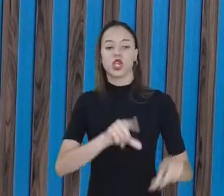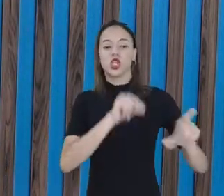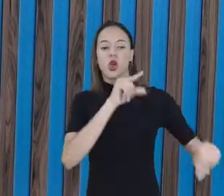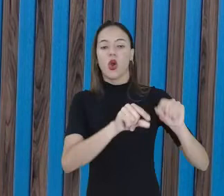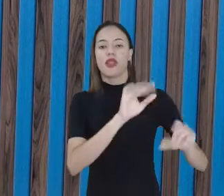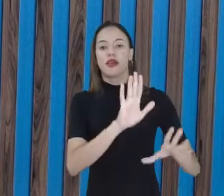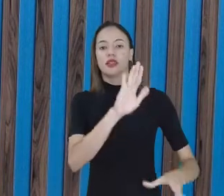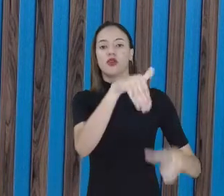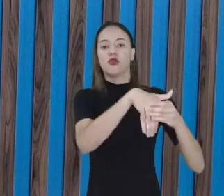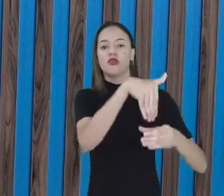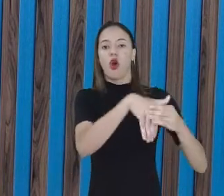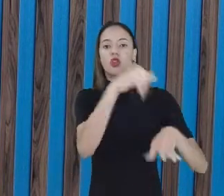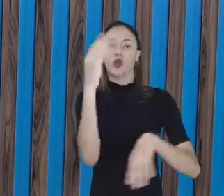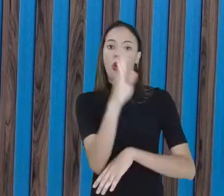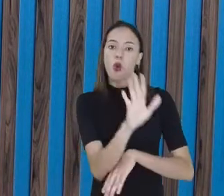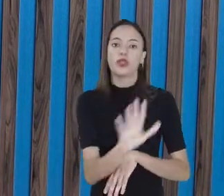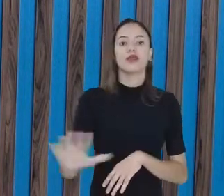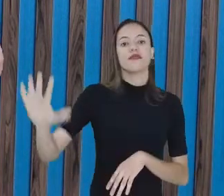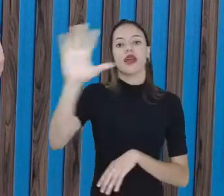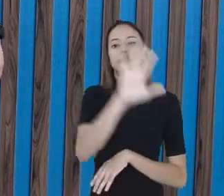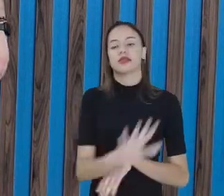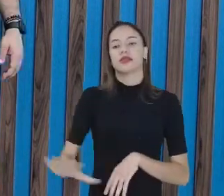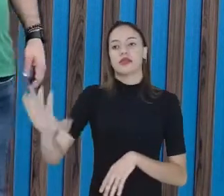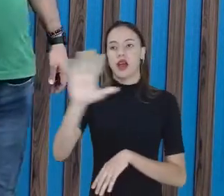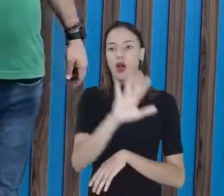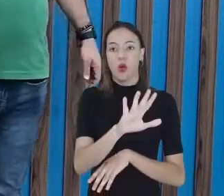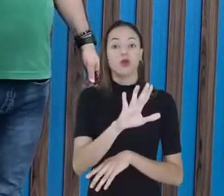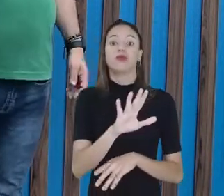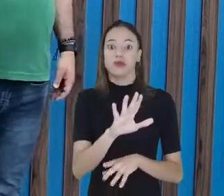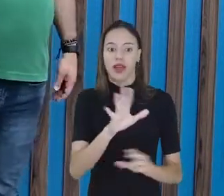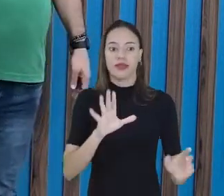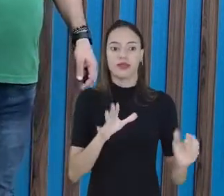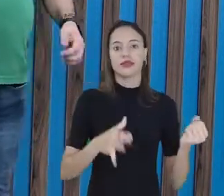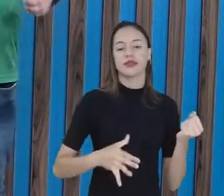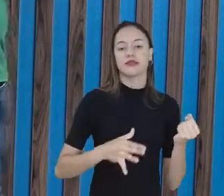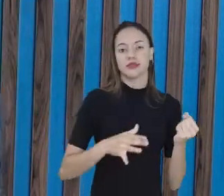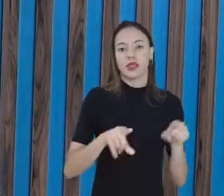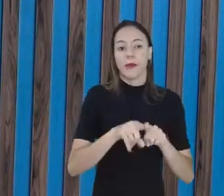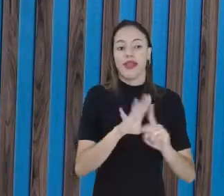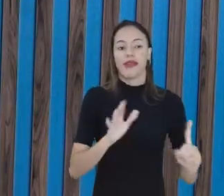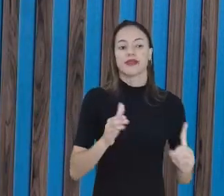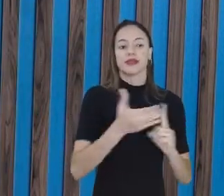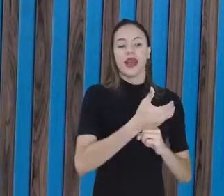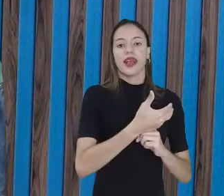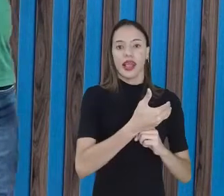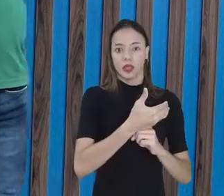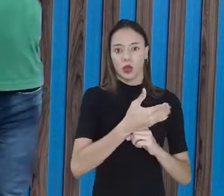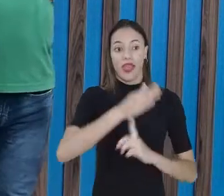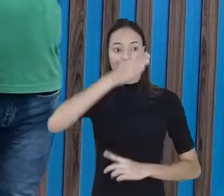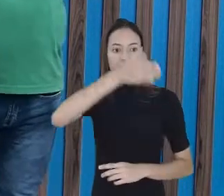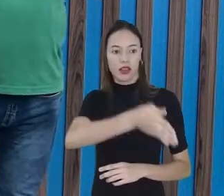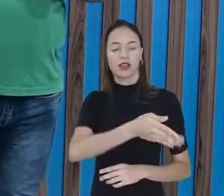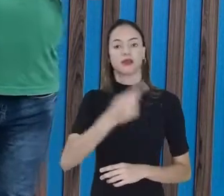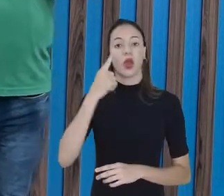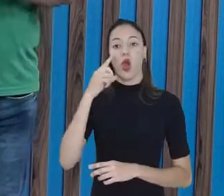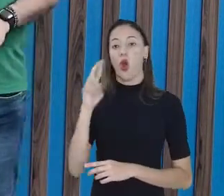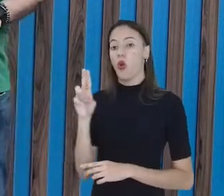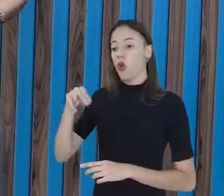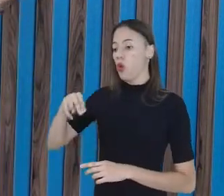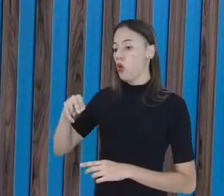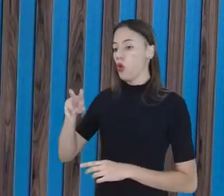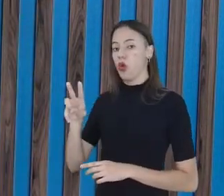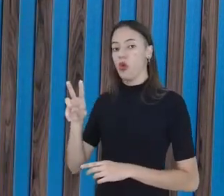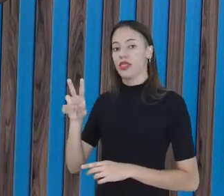voto secreto, direto. Veja, por que isso, gente? É importante a gente dizer tudo isso. Universal porque todo mundo pode